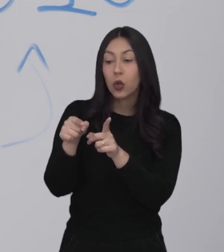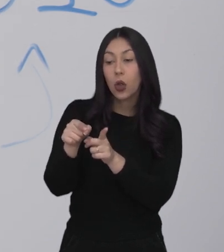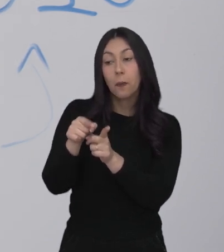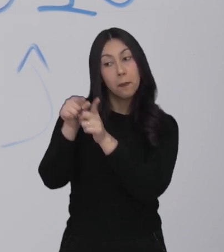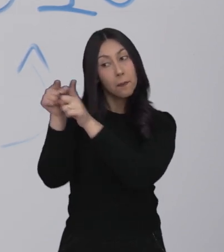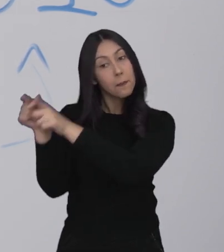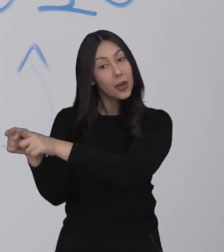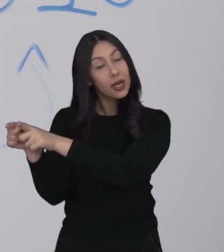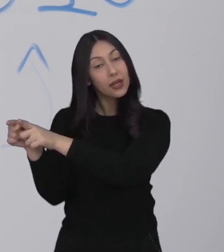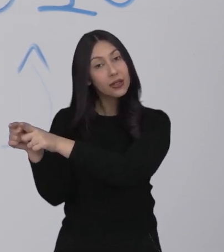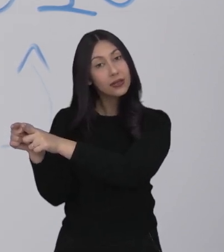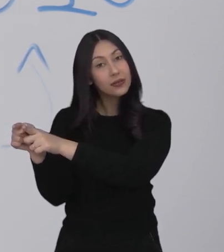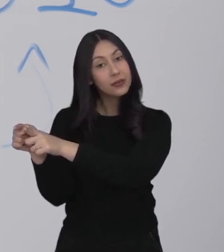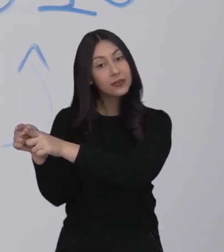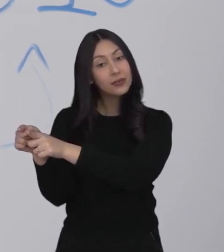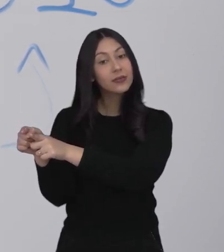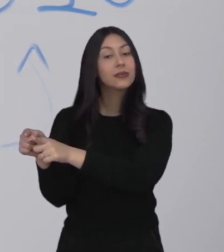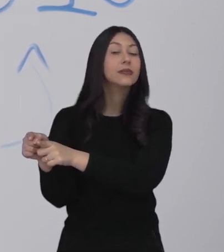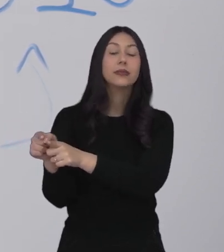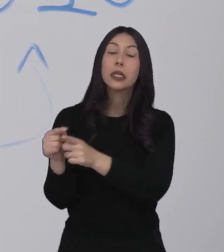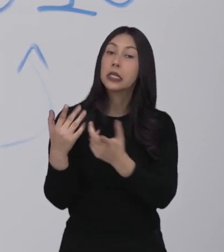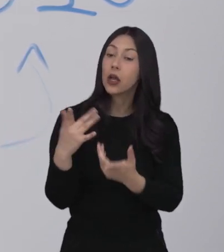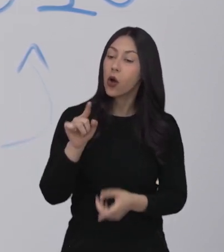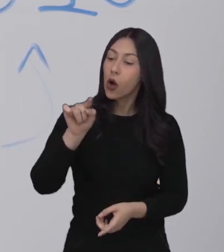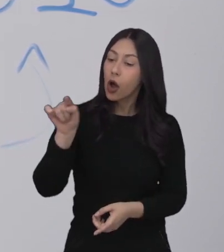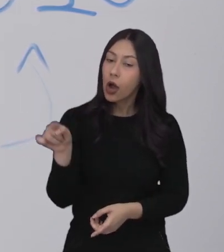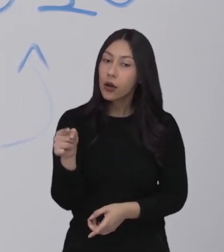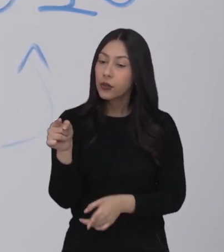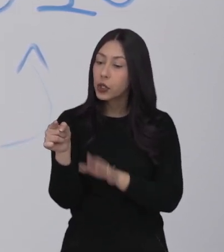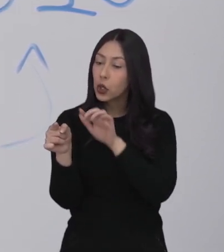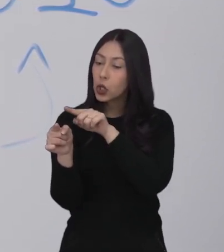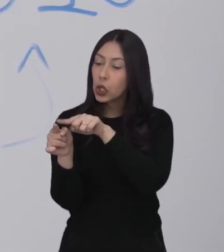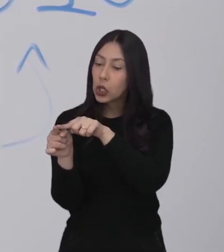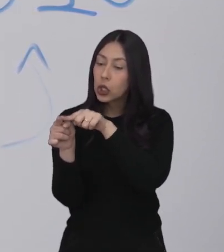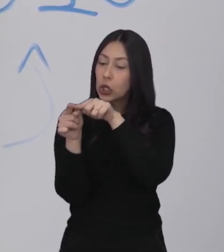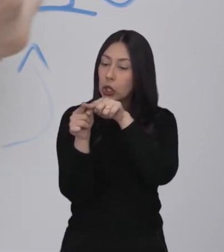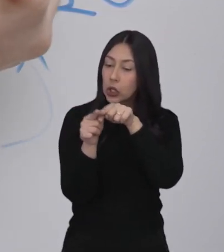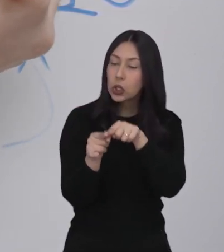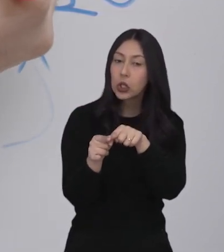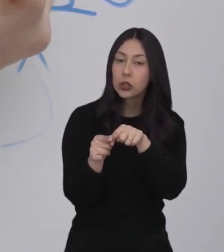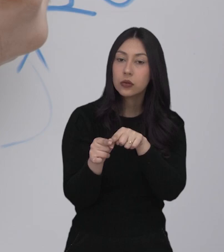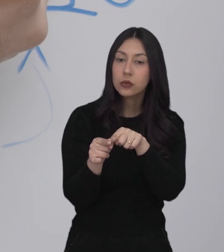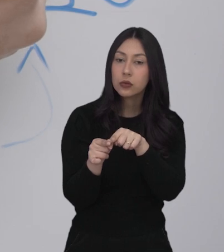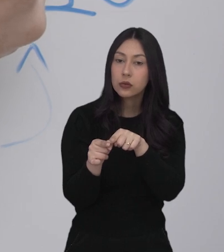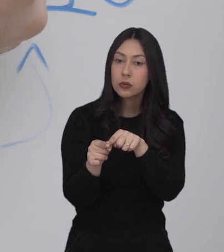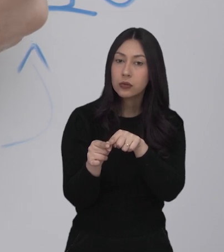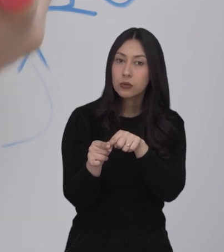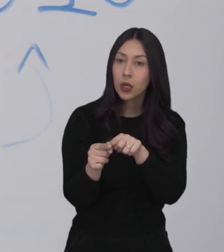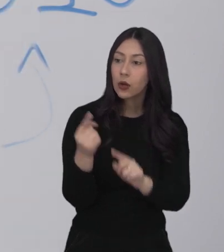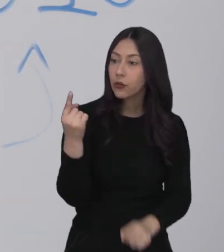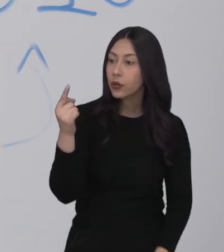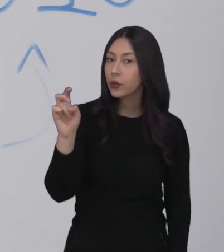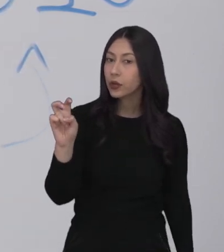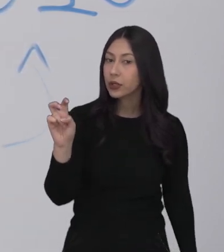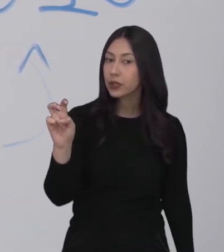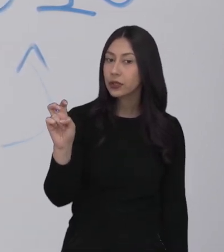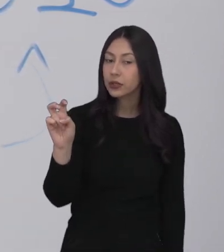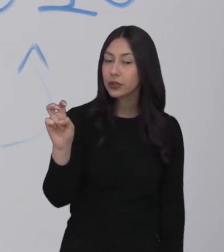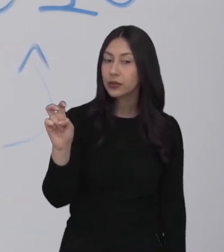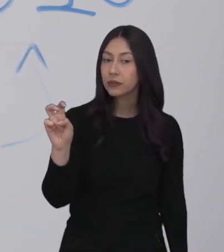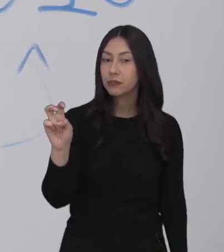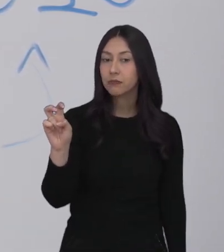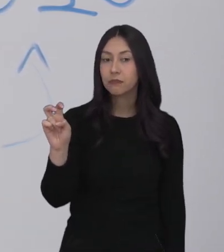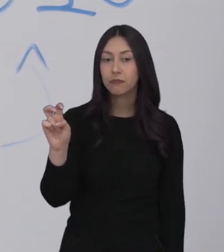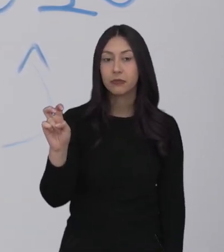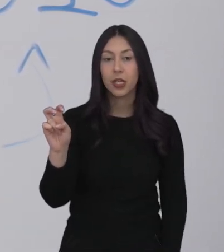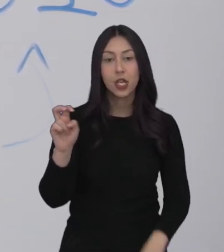andar com uma casa da vírgula para cá. Então aqui, essa vírgulazinha que estava aqui, a gente jogou ela para cá, aí ela sumiu aqui,